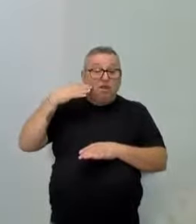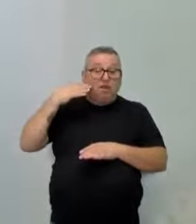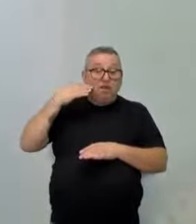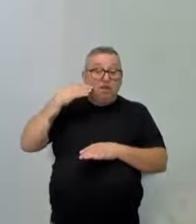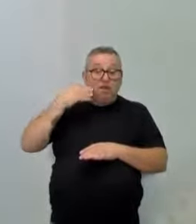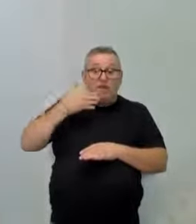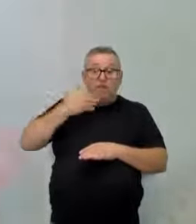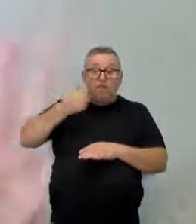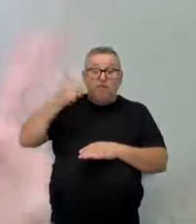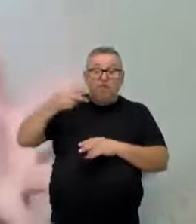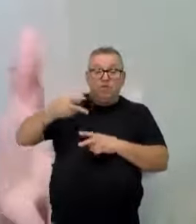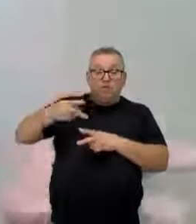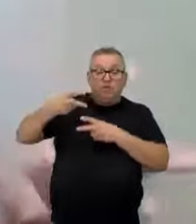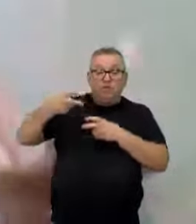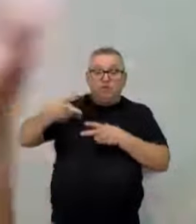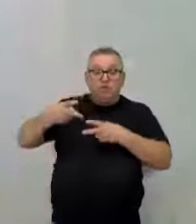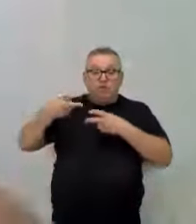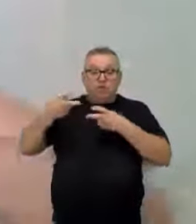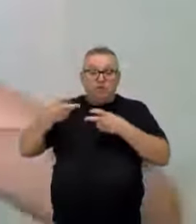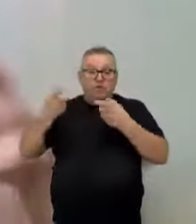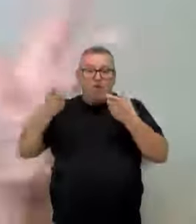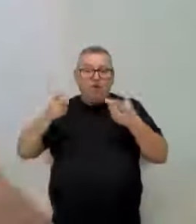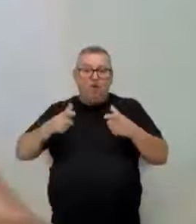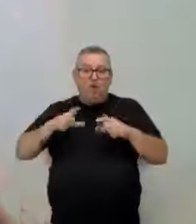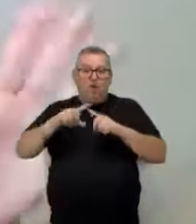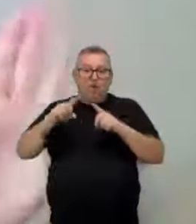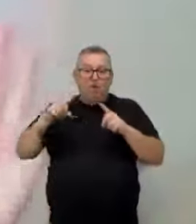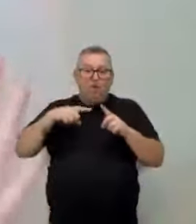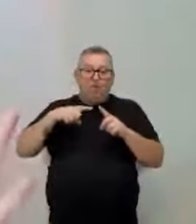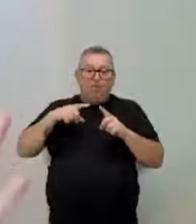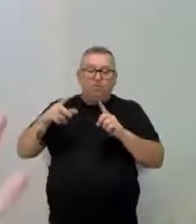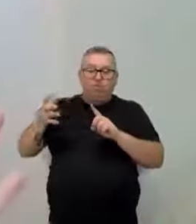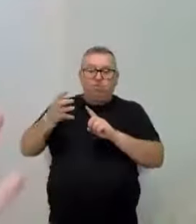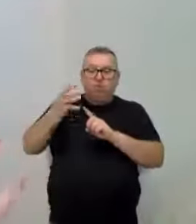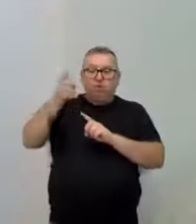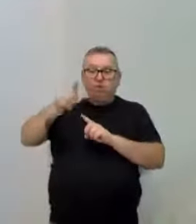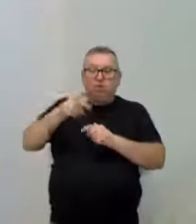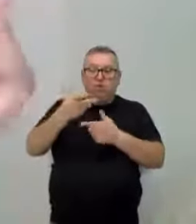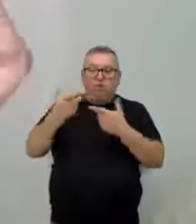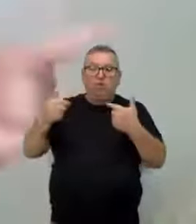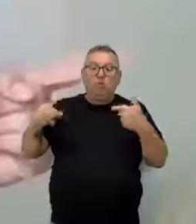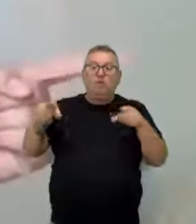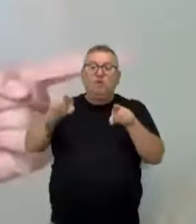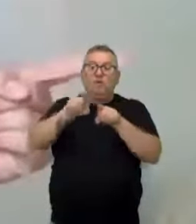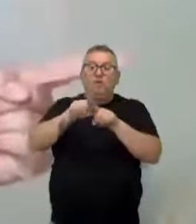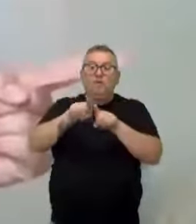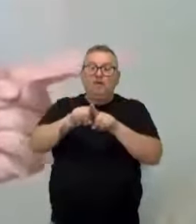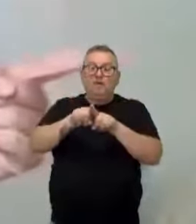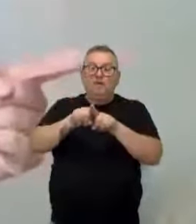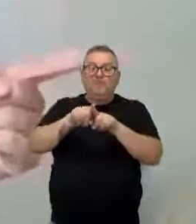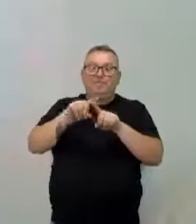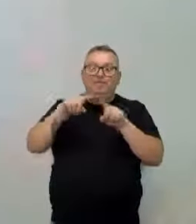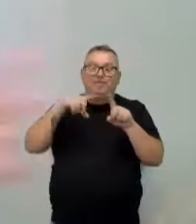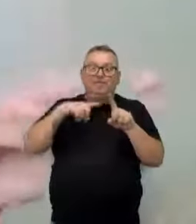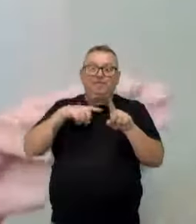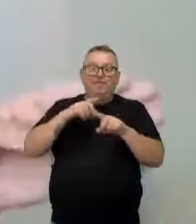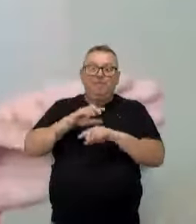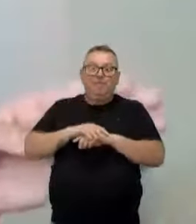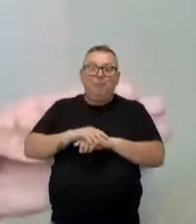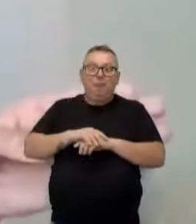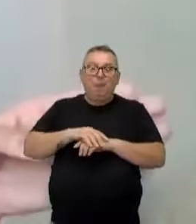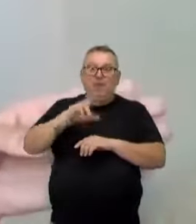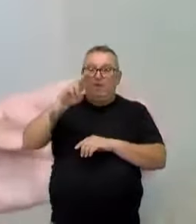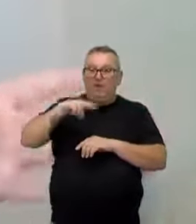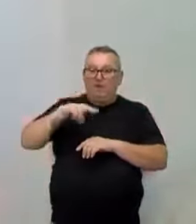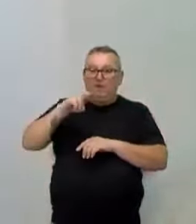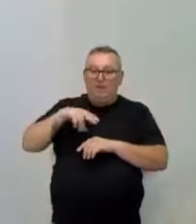se percebendo no mundo onde ele é interferido por N outras coisas. Que o movimento não é sair do 1 e ir para o 10. Nunca foi e